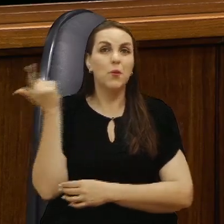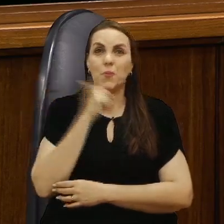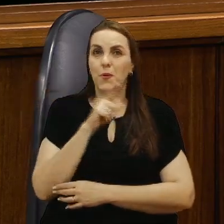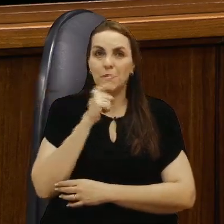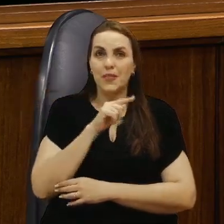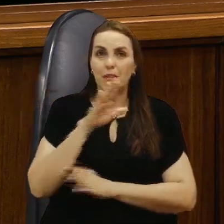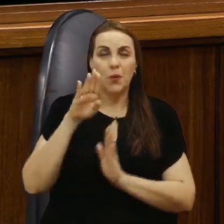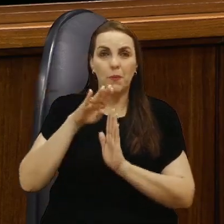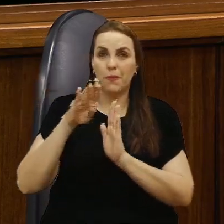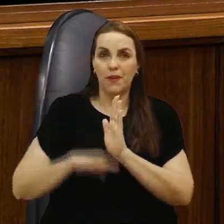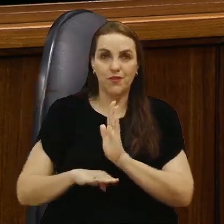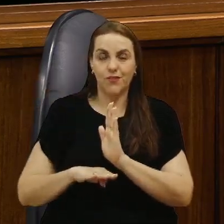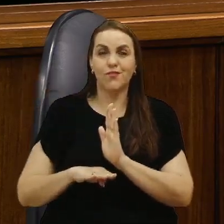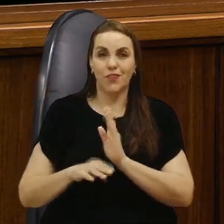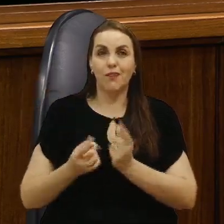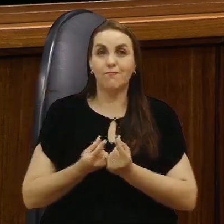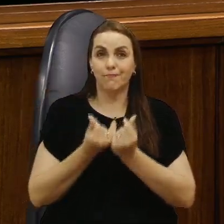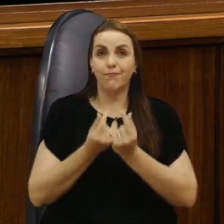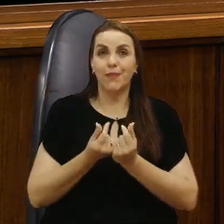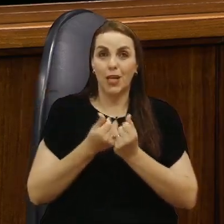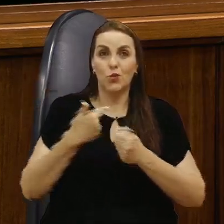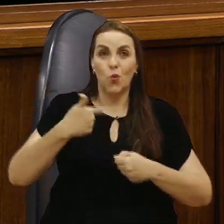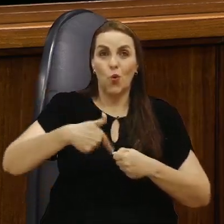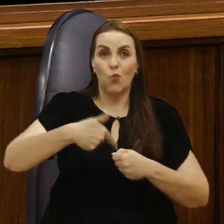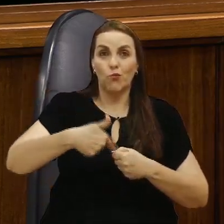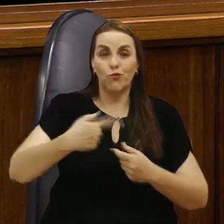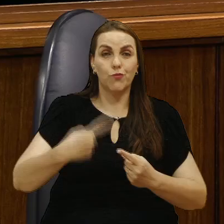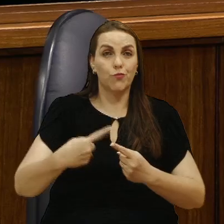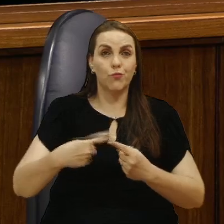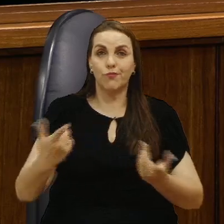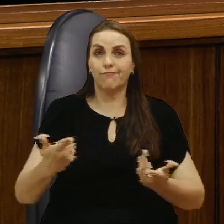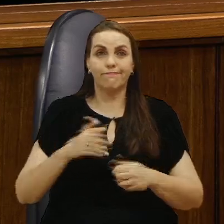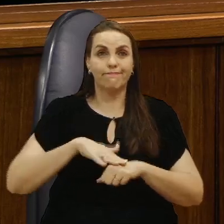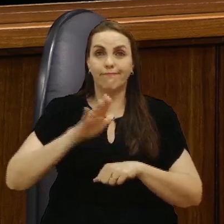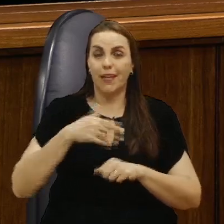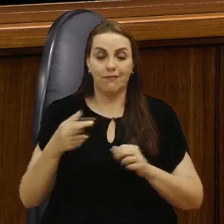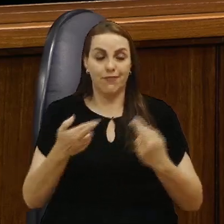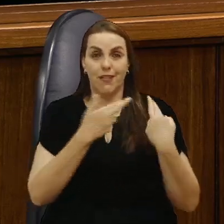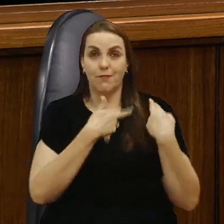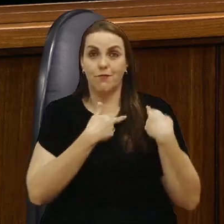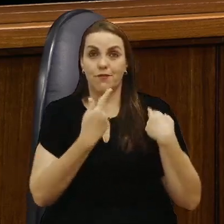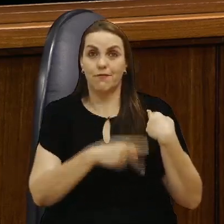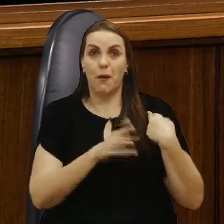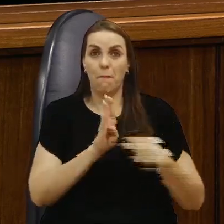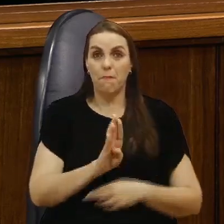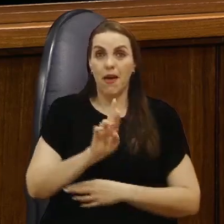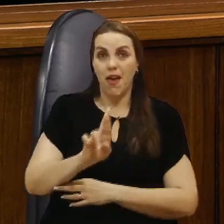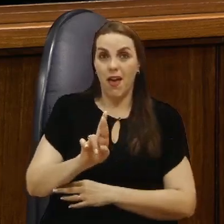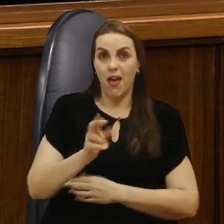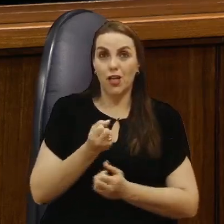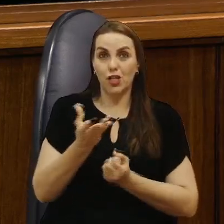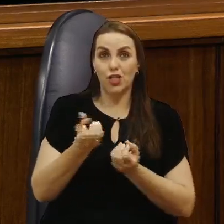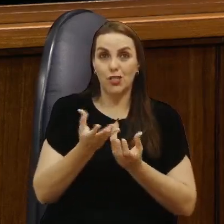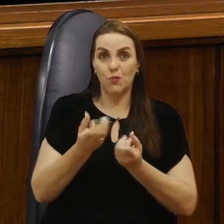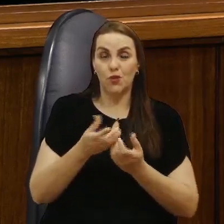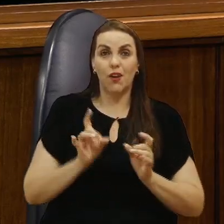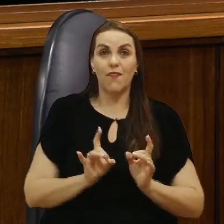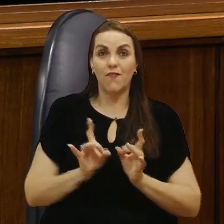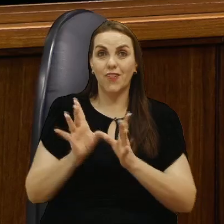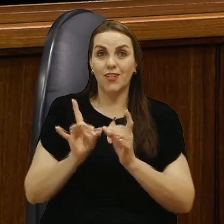o preço dos combustíveis, porque não tem mais em suas mãos a BR distribuidora que foi